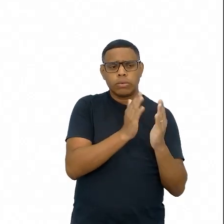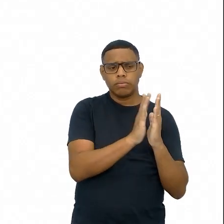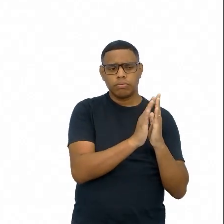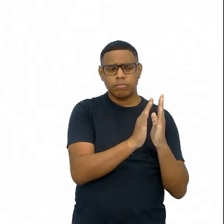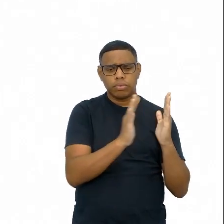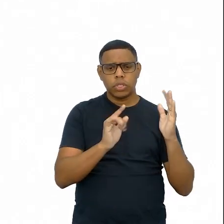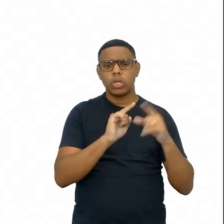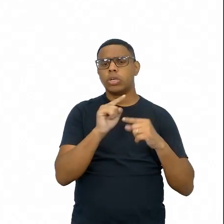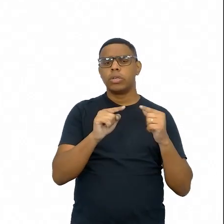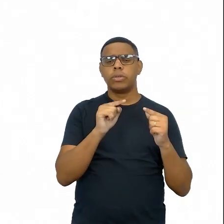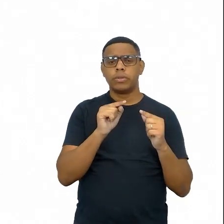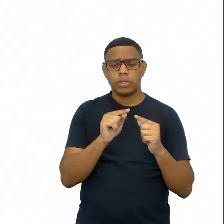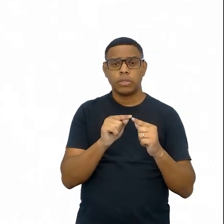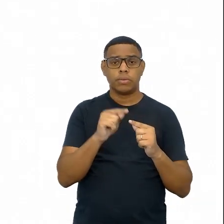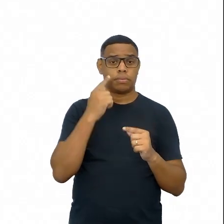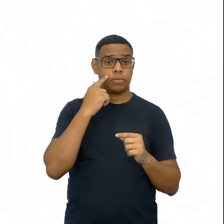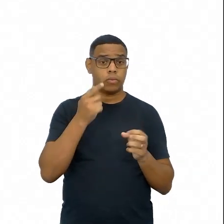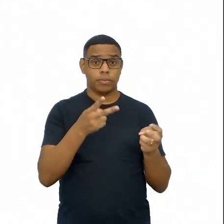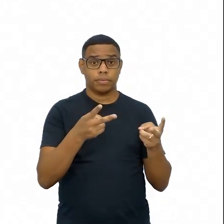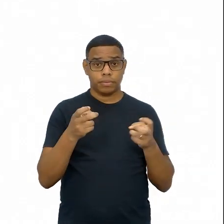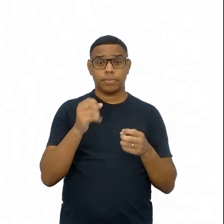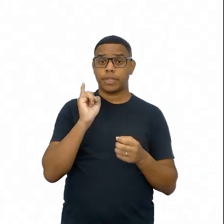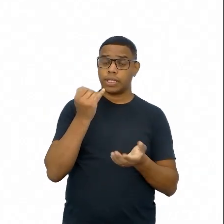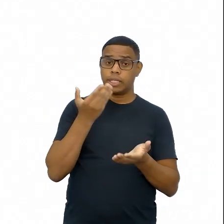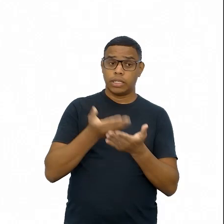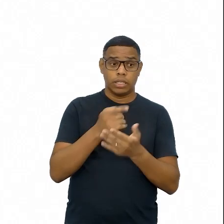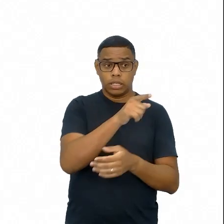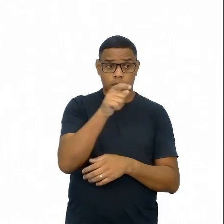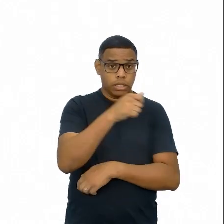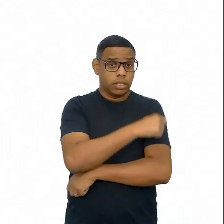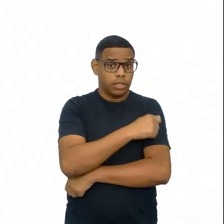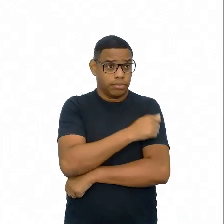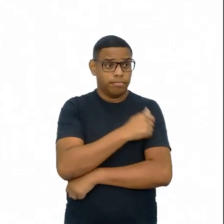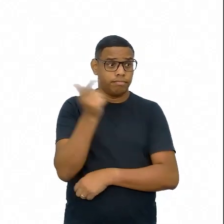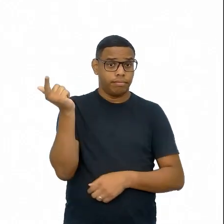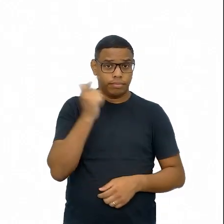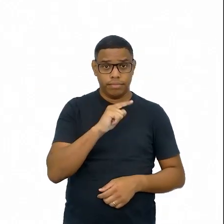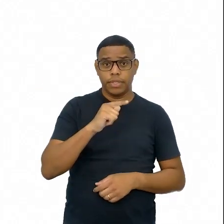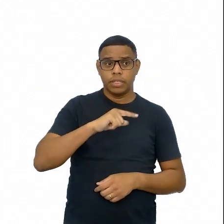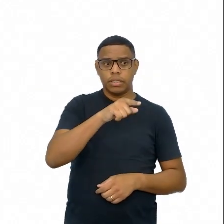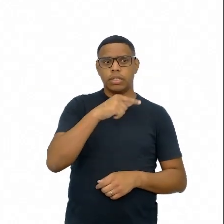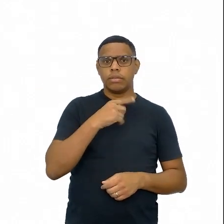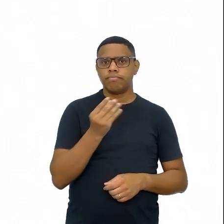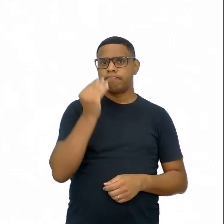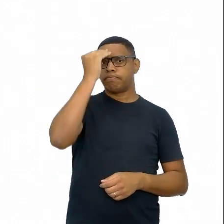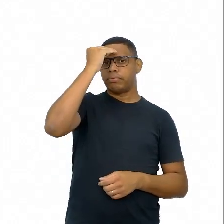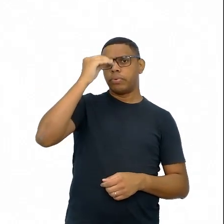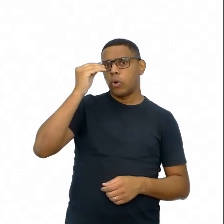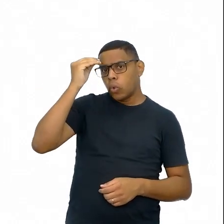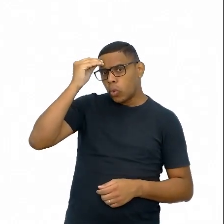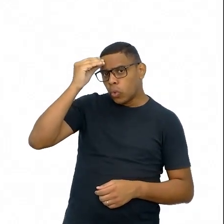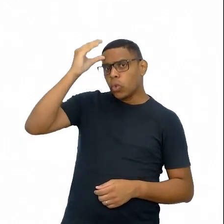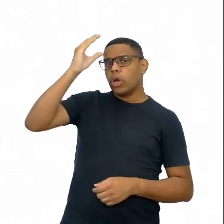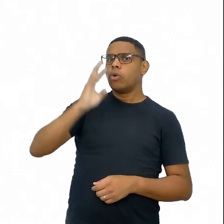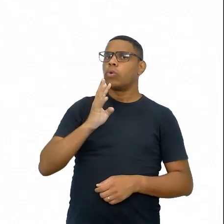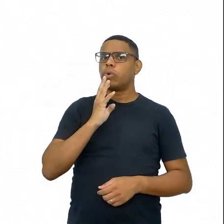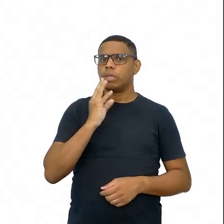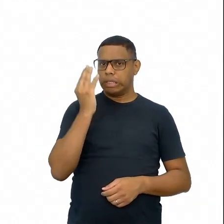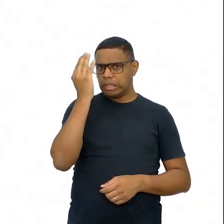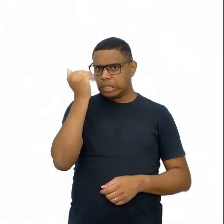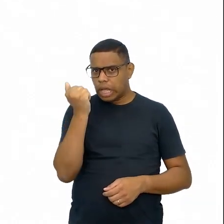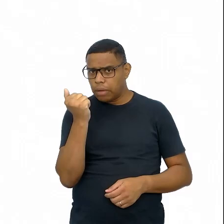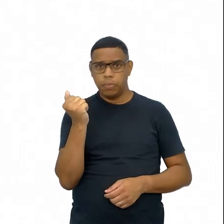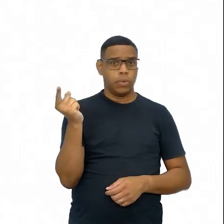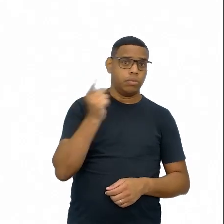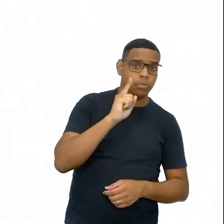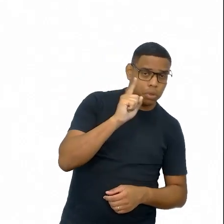com a intenção de constatar se os estudantes apresentam ou não o domínio dos conhecimentos e